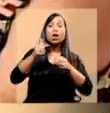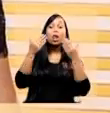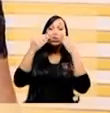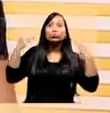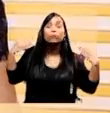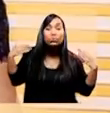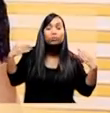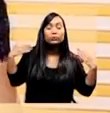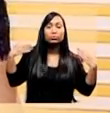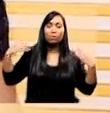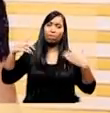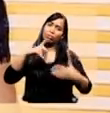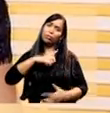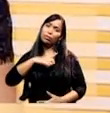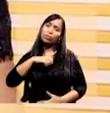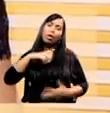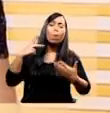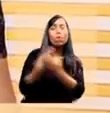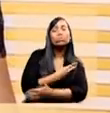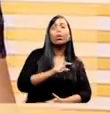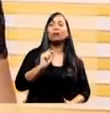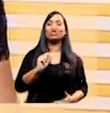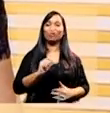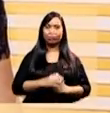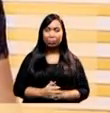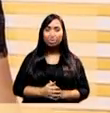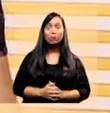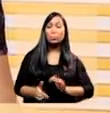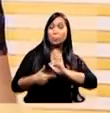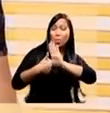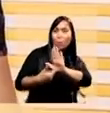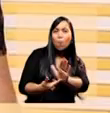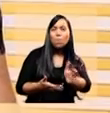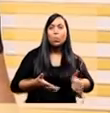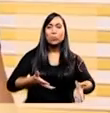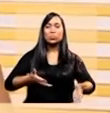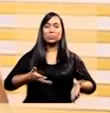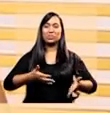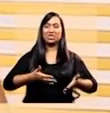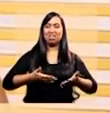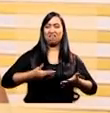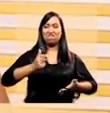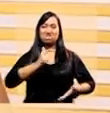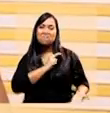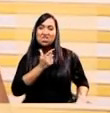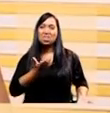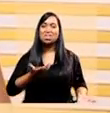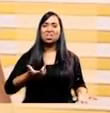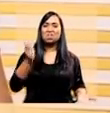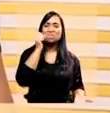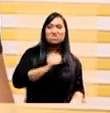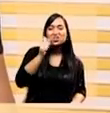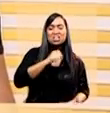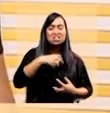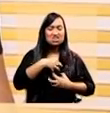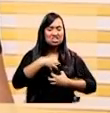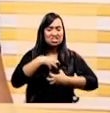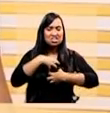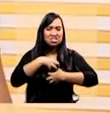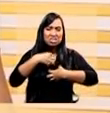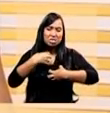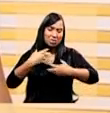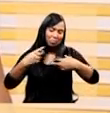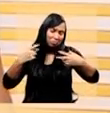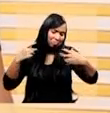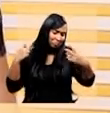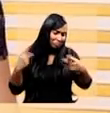mulher que se agride, denigre e faz com que a mulher se sinta